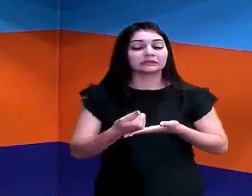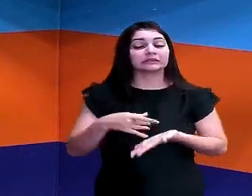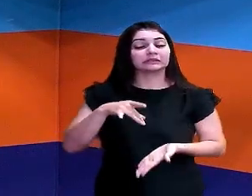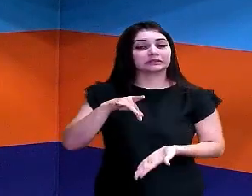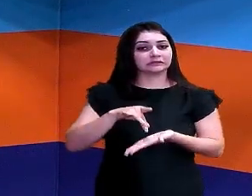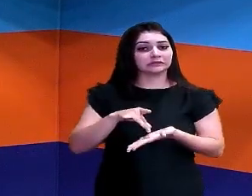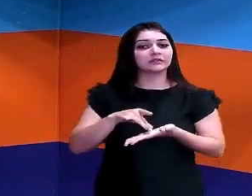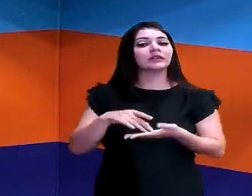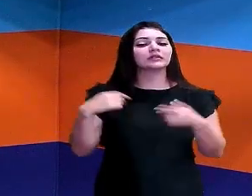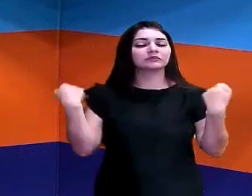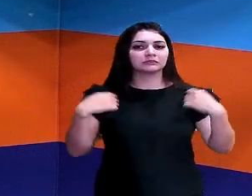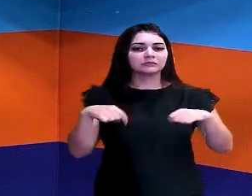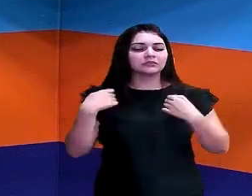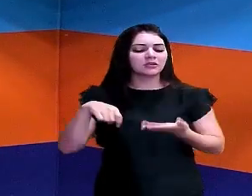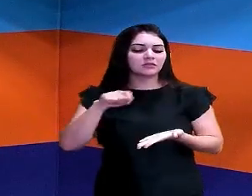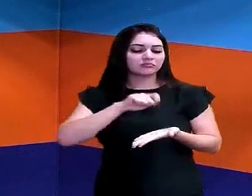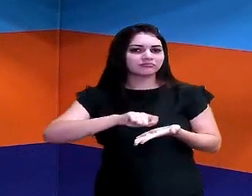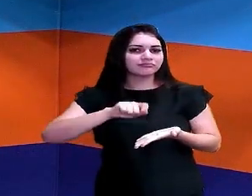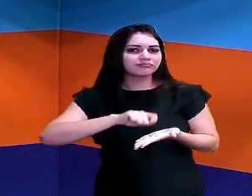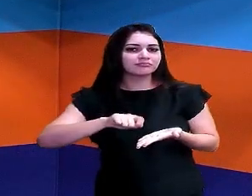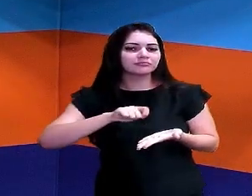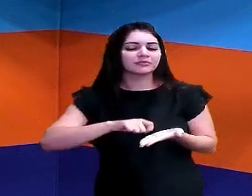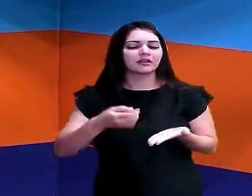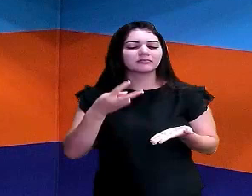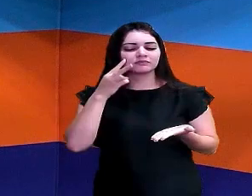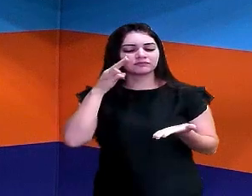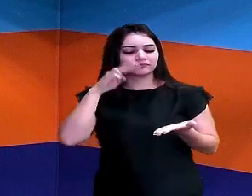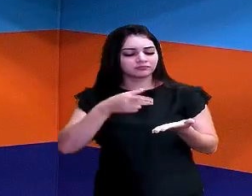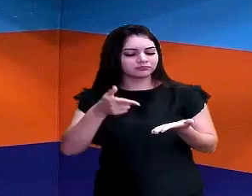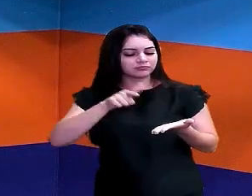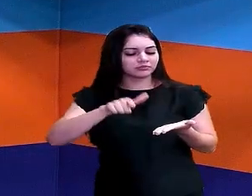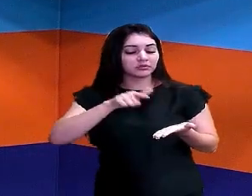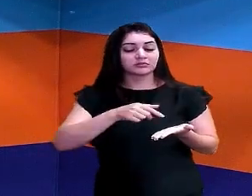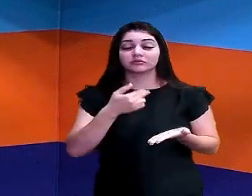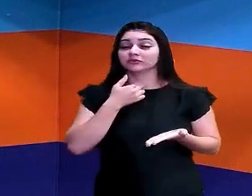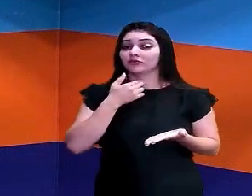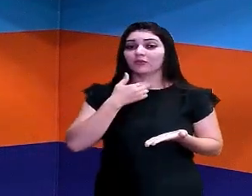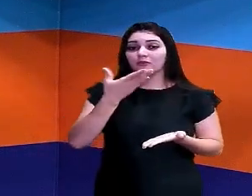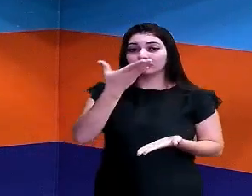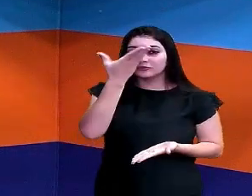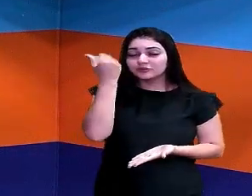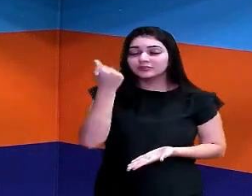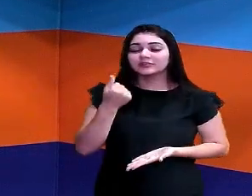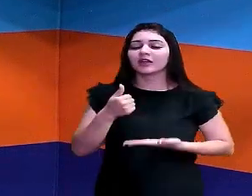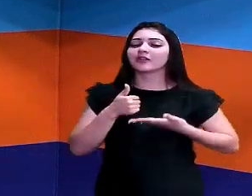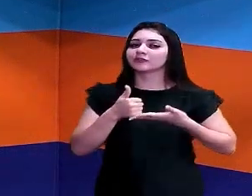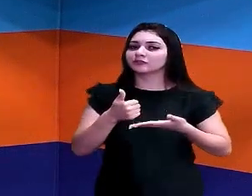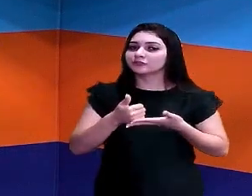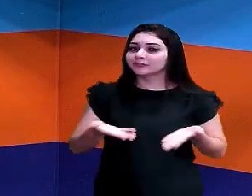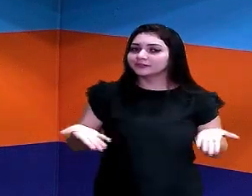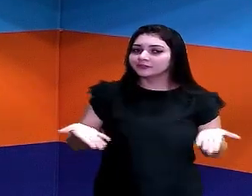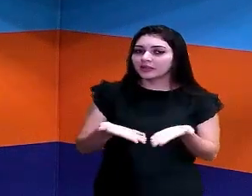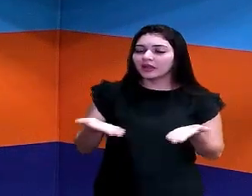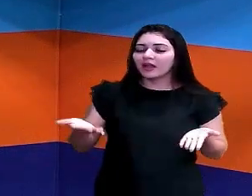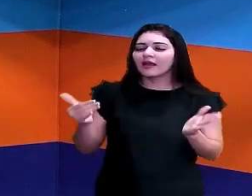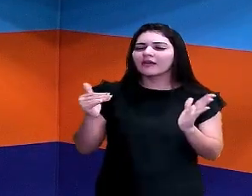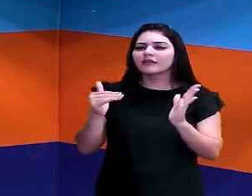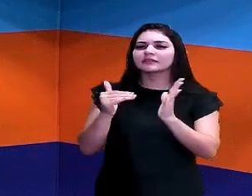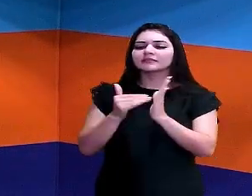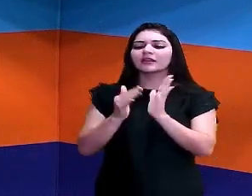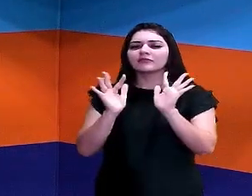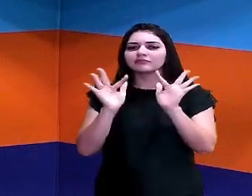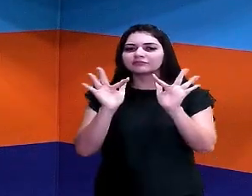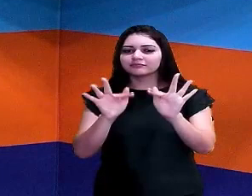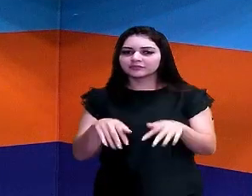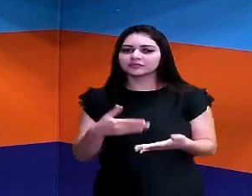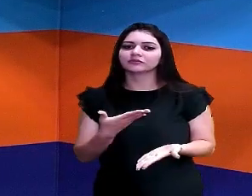realmente precisa anotar e tá revisando. É uma coisa que você não pode esquecer. Isso vai te ajudar de agora até o final dos seus